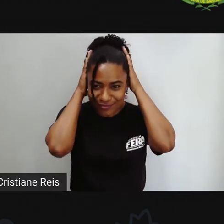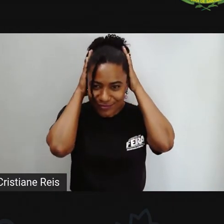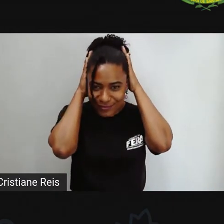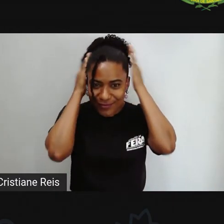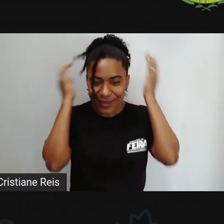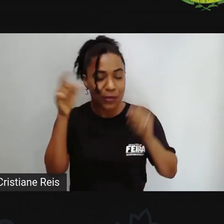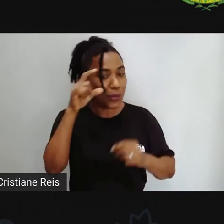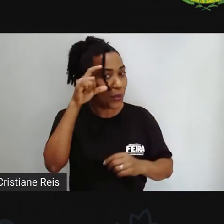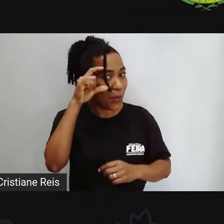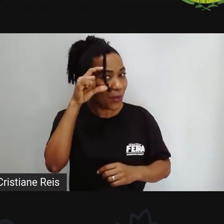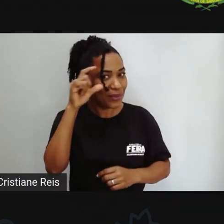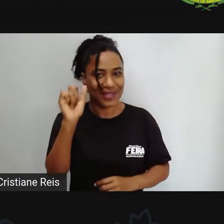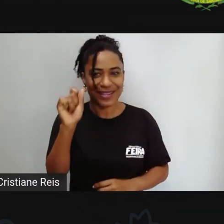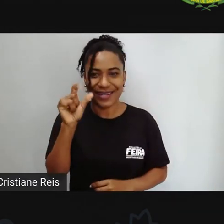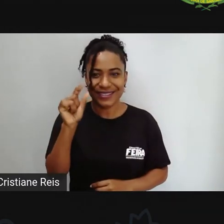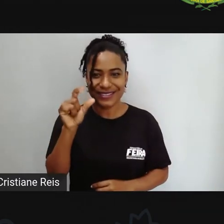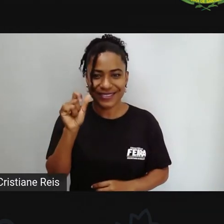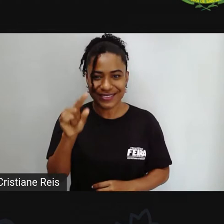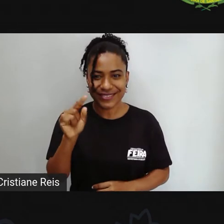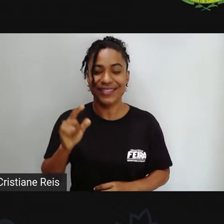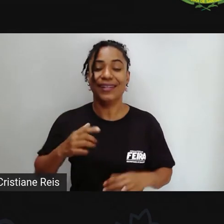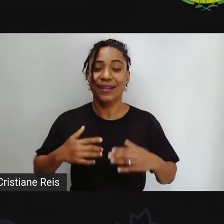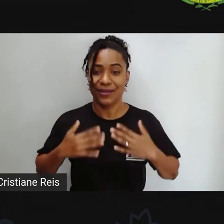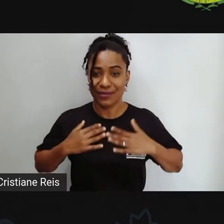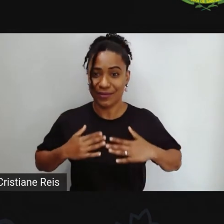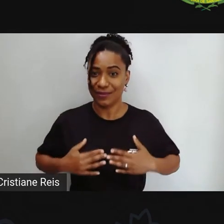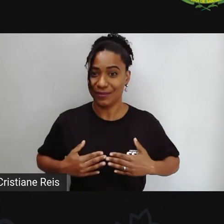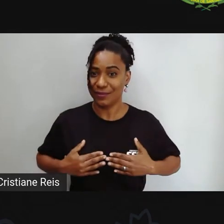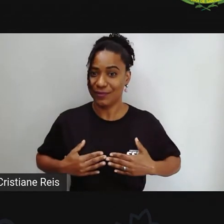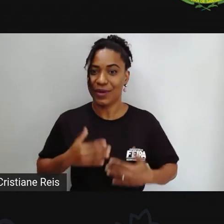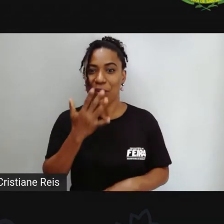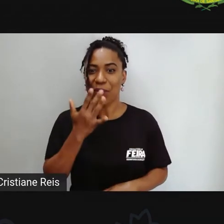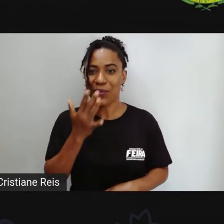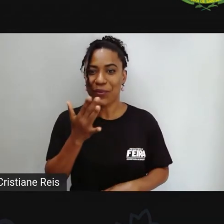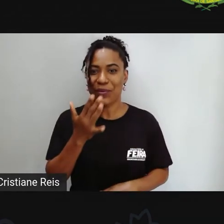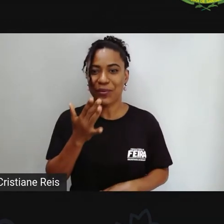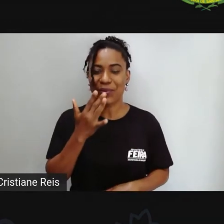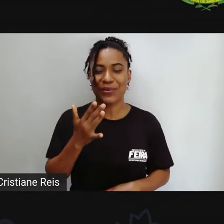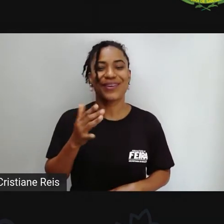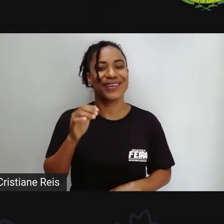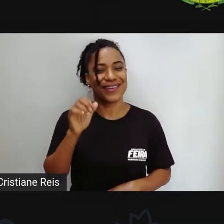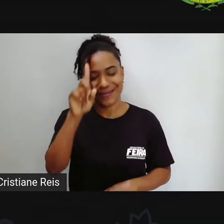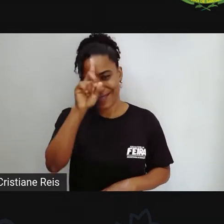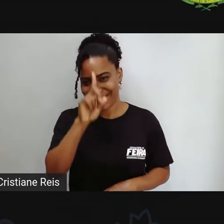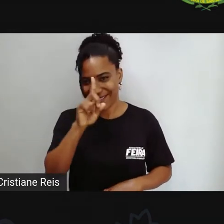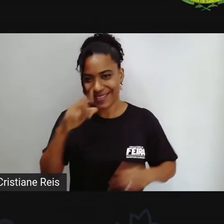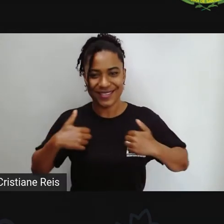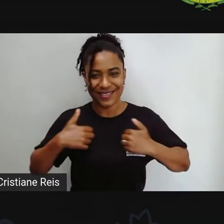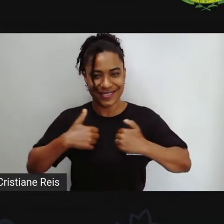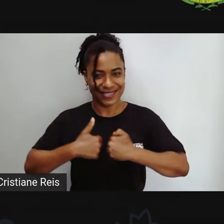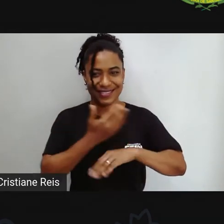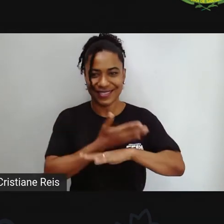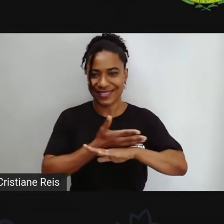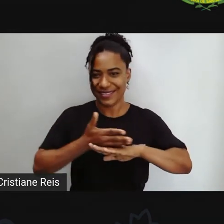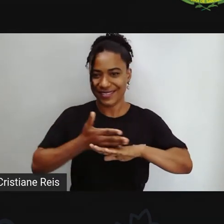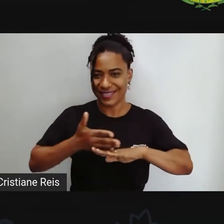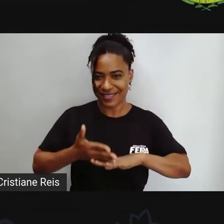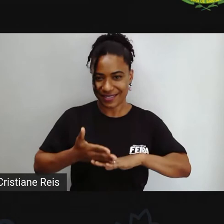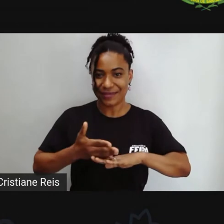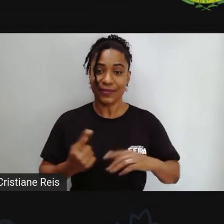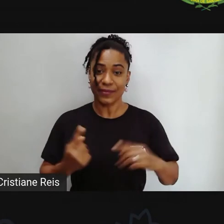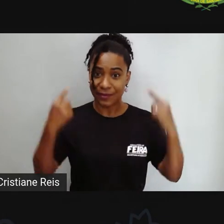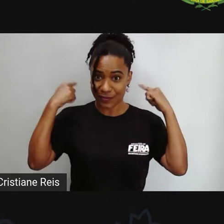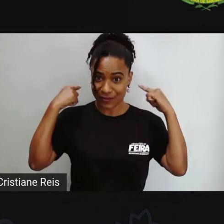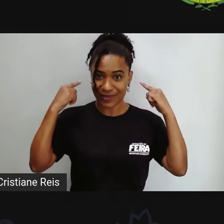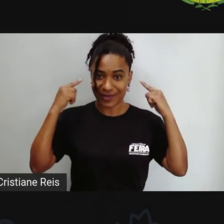armação azul, estou vestindo uma camisa amarela e por cima dessa camisa um jaleco branco. Atrás de mim tem aqui um painel com a